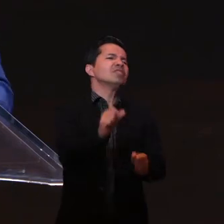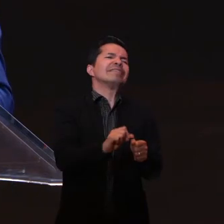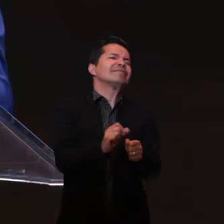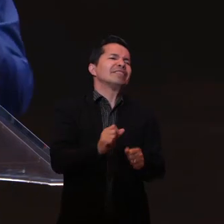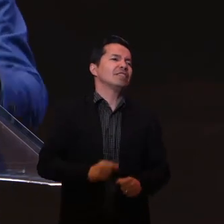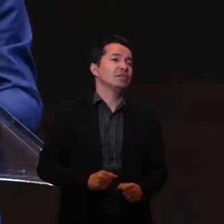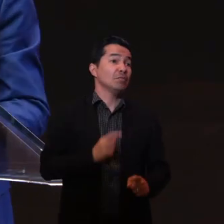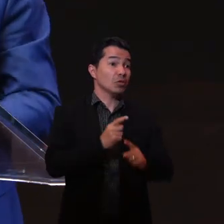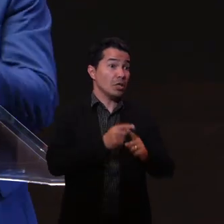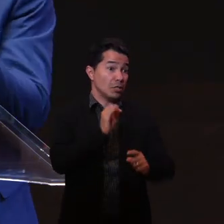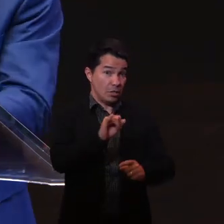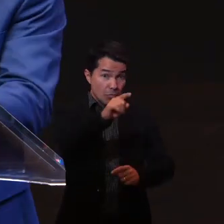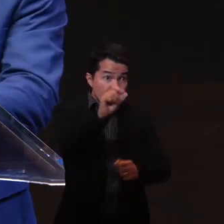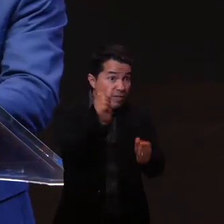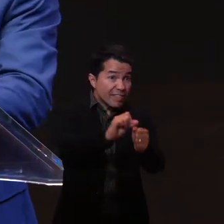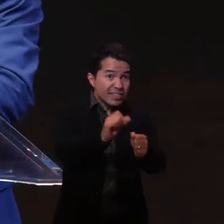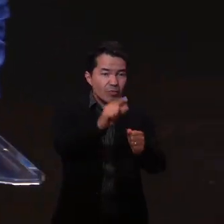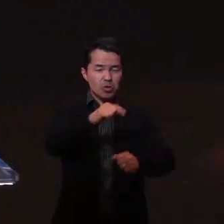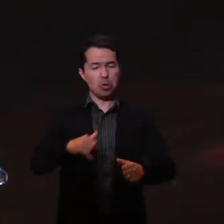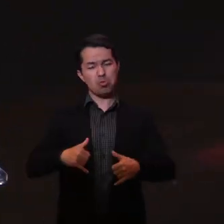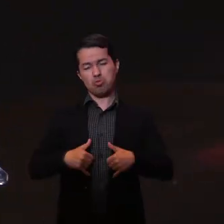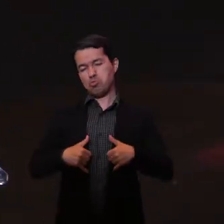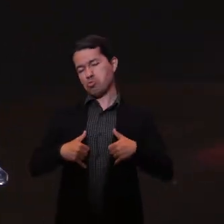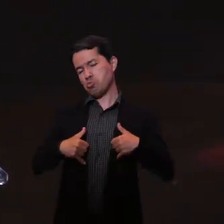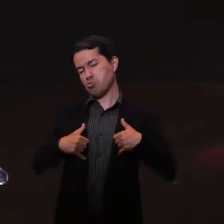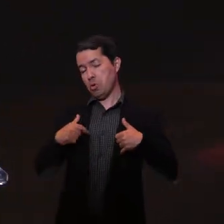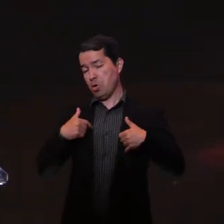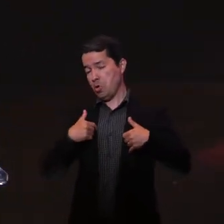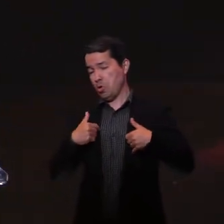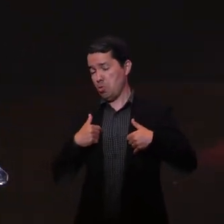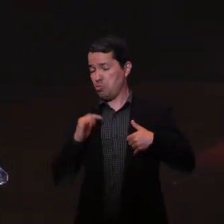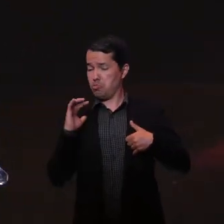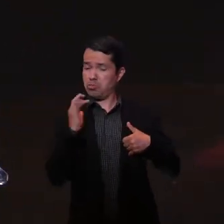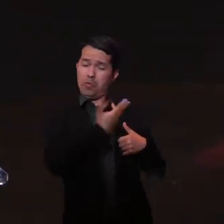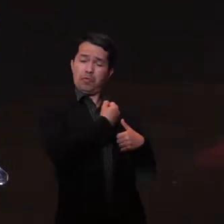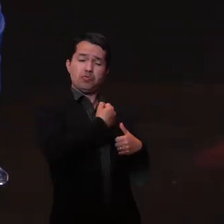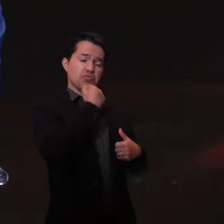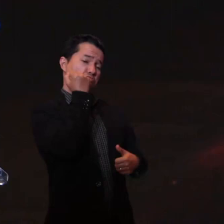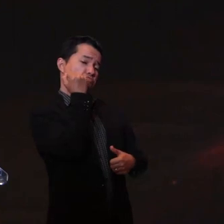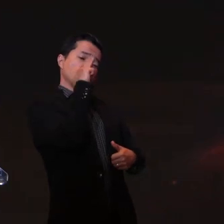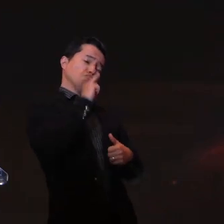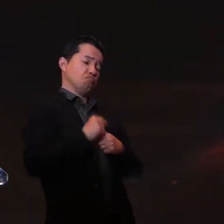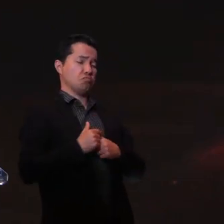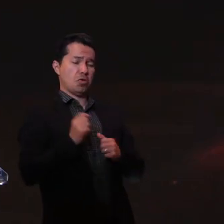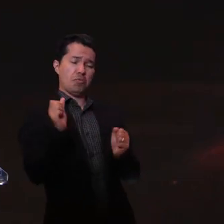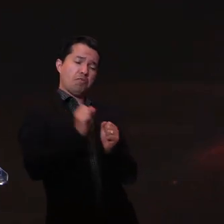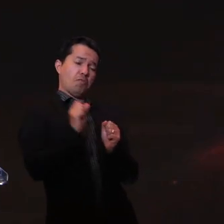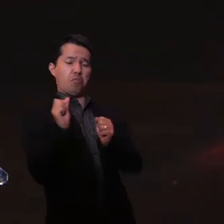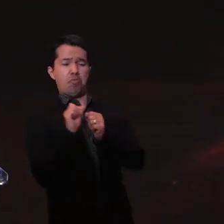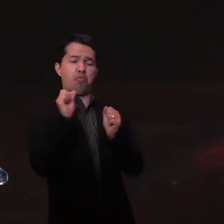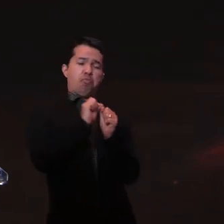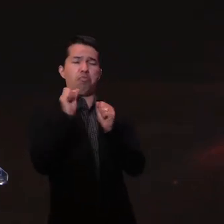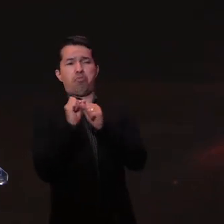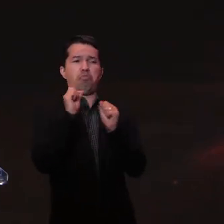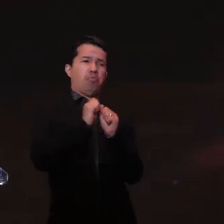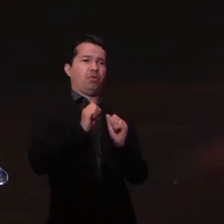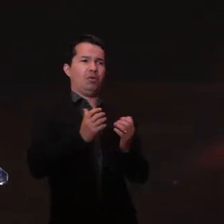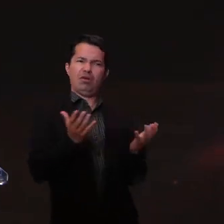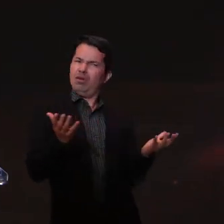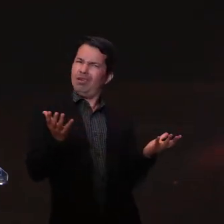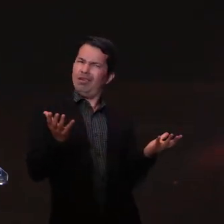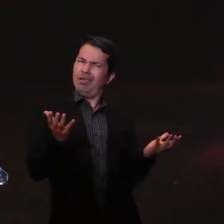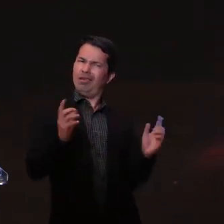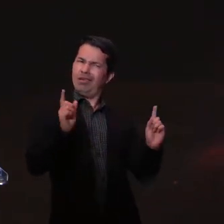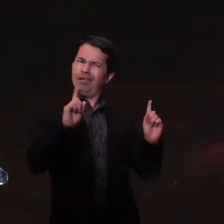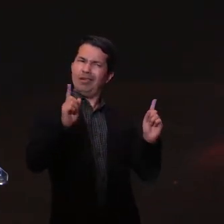não é por obras. Em 2 Timóteo, capítulo 1, do versículo 9 em diante, a Bíblia vai dizer: Deus que nos salvou